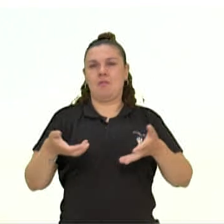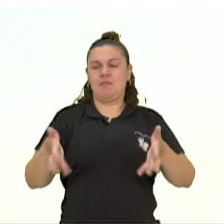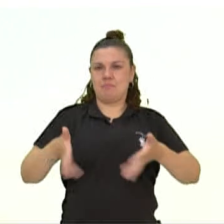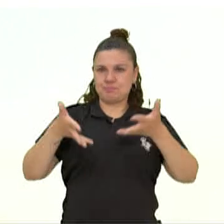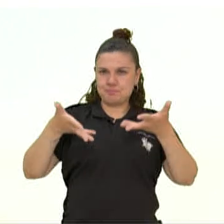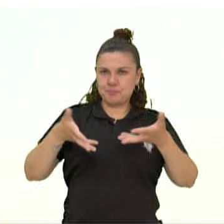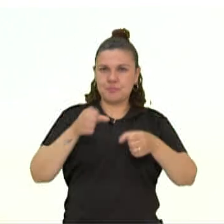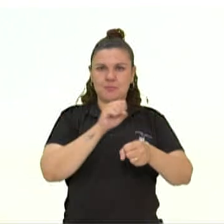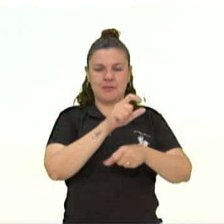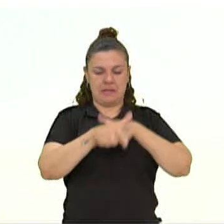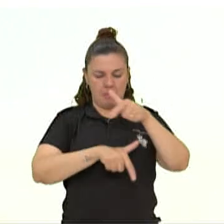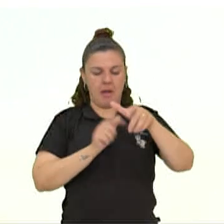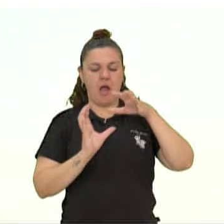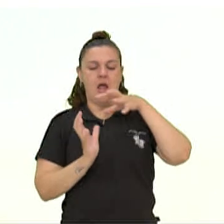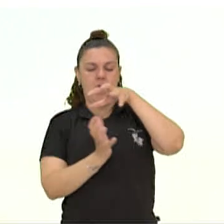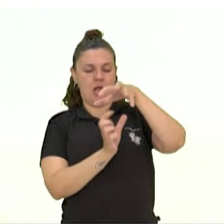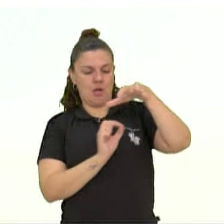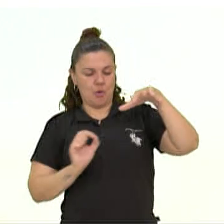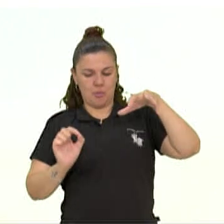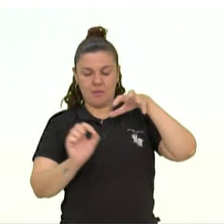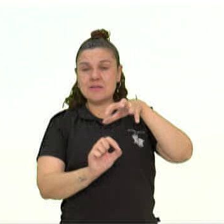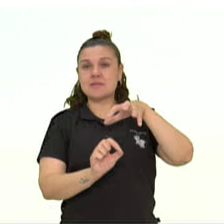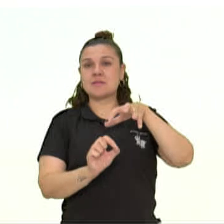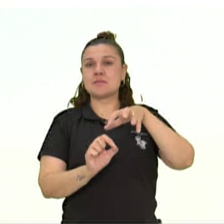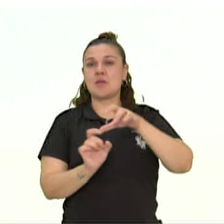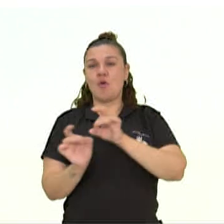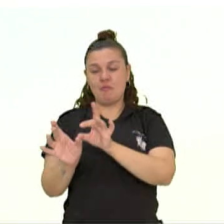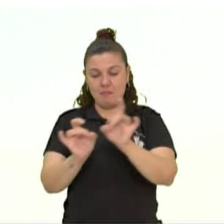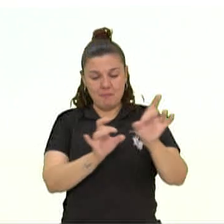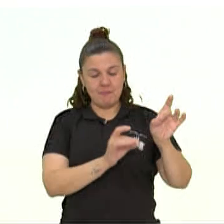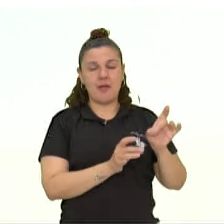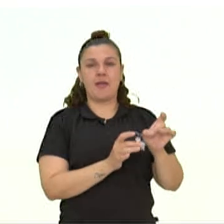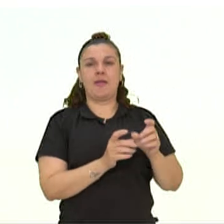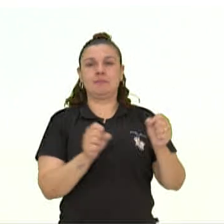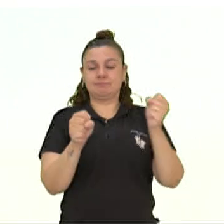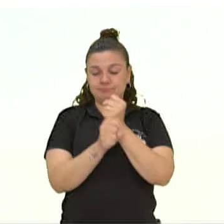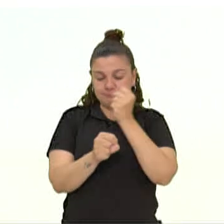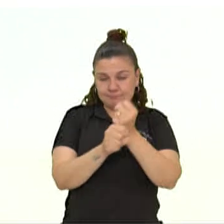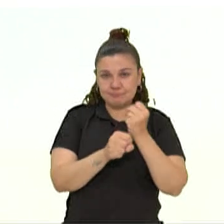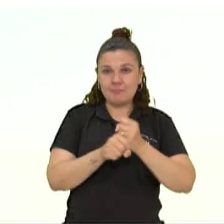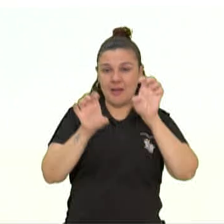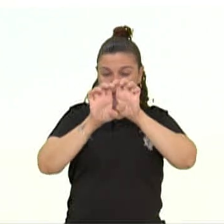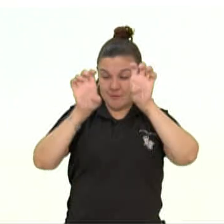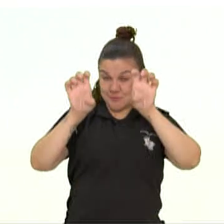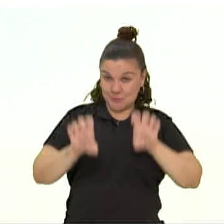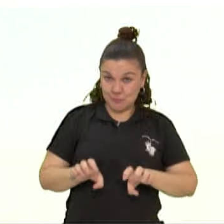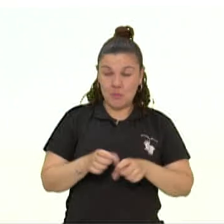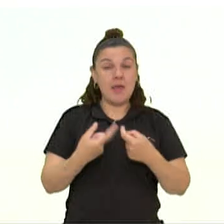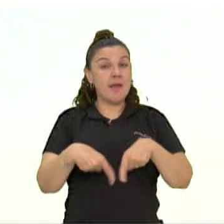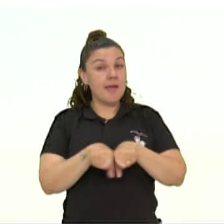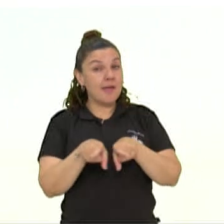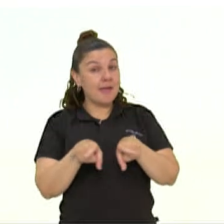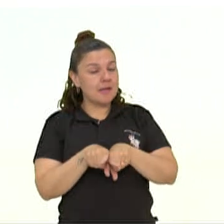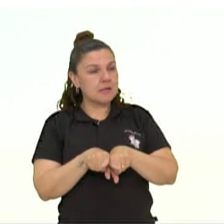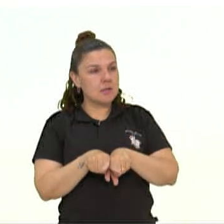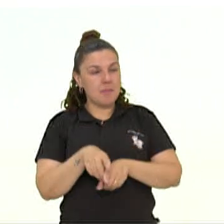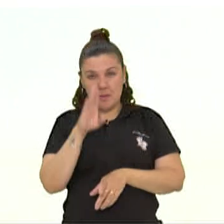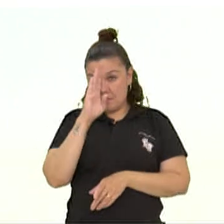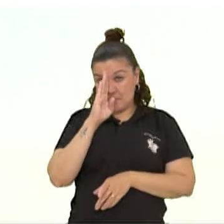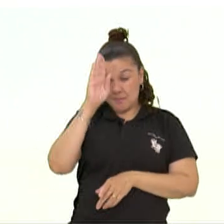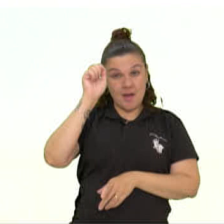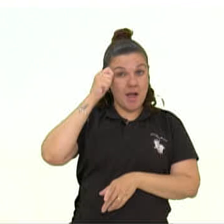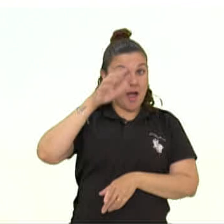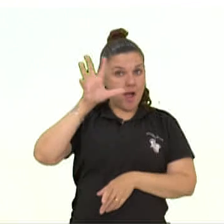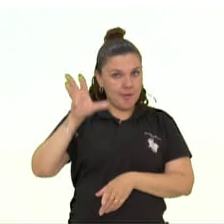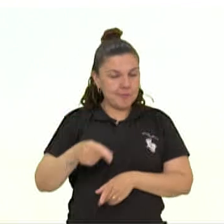dos negócios, a globalização, o mercado mundial, investimento em infraestrutura e, principalmente, assim como no continente